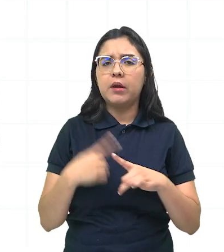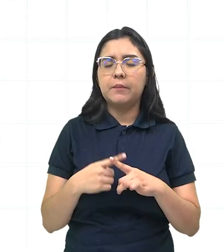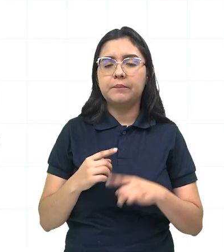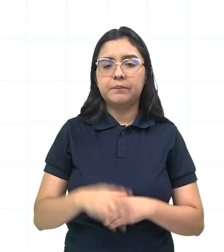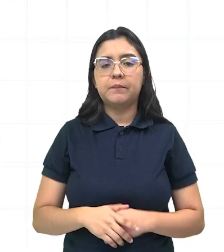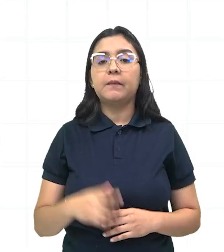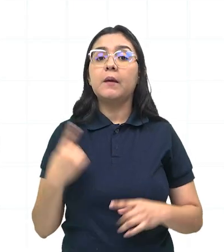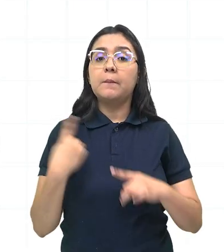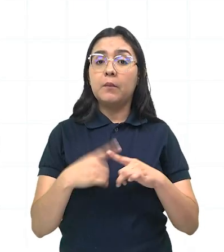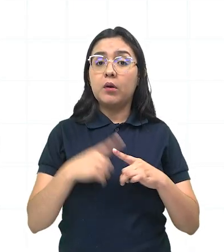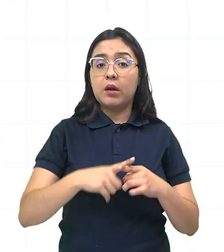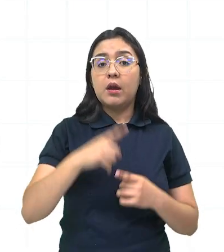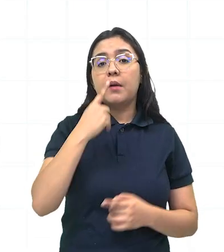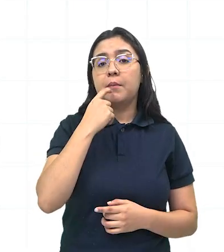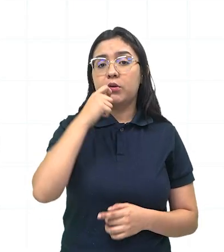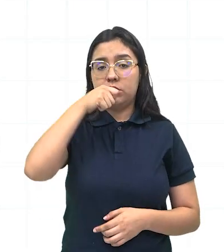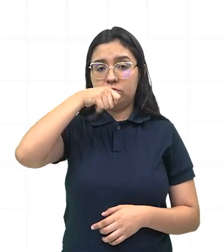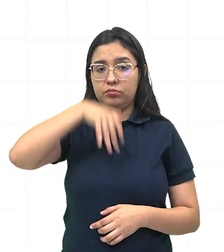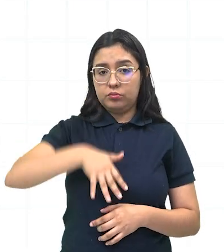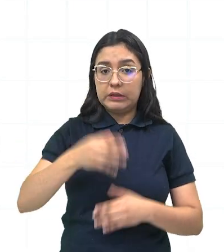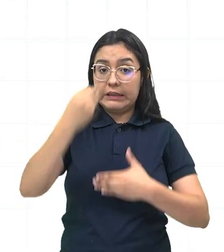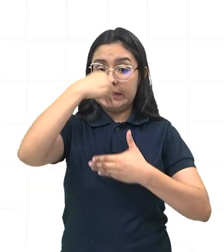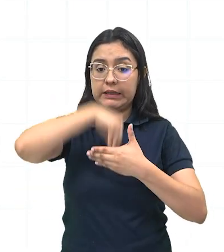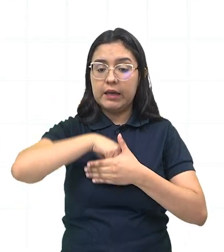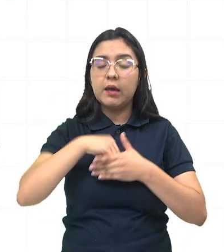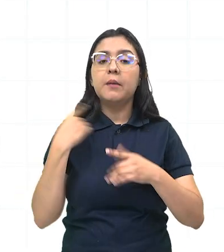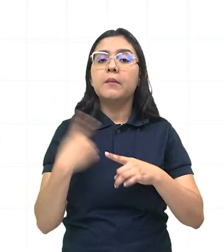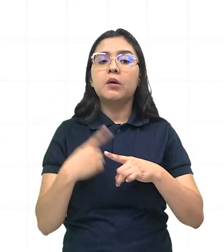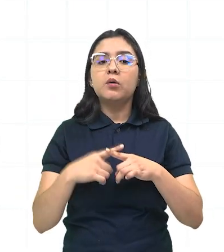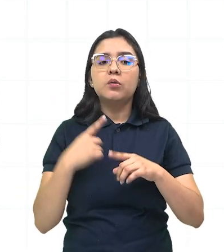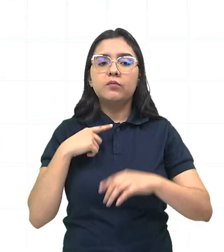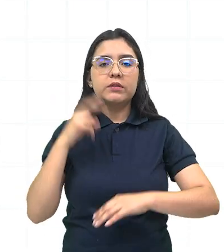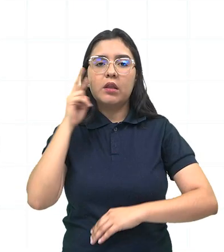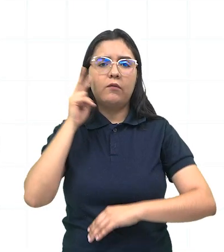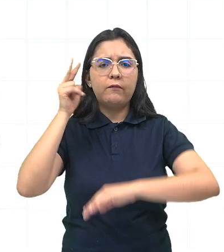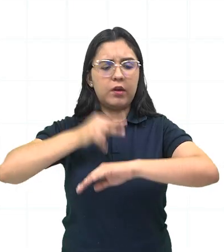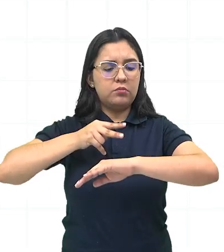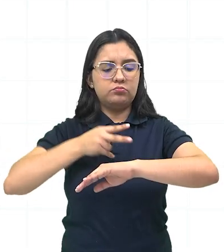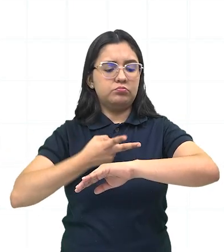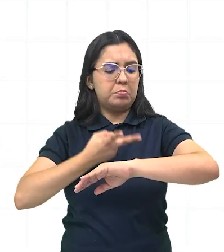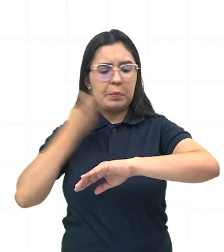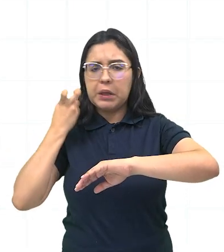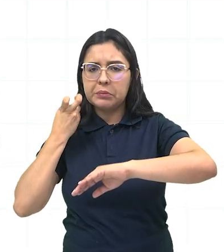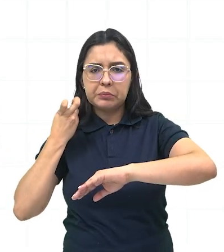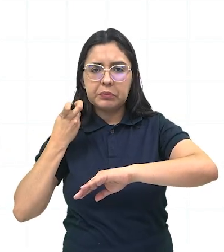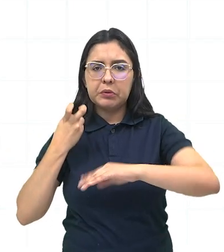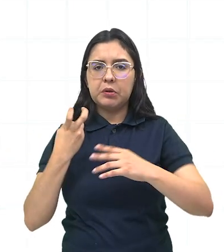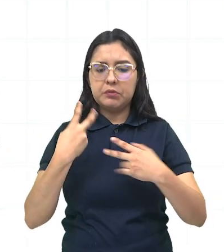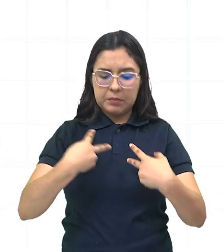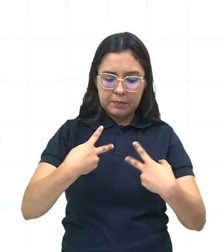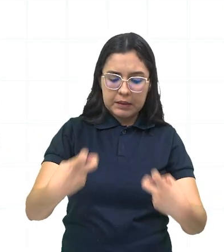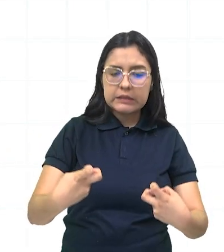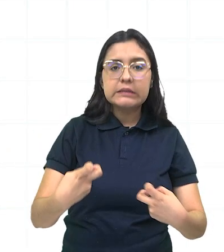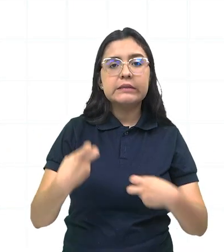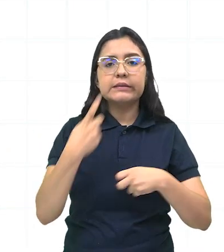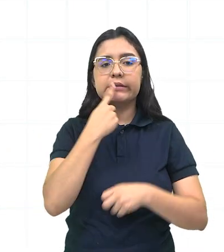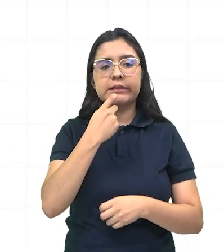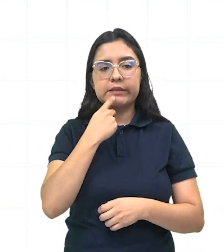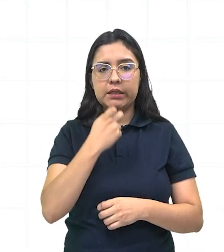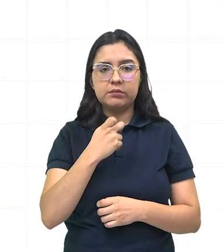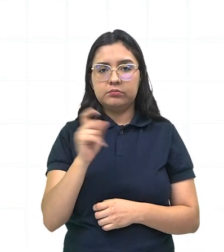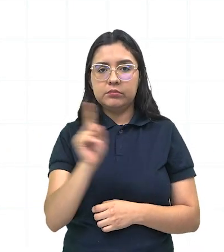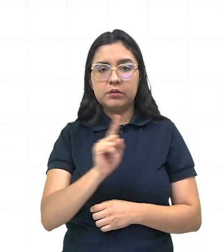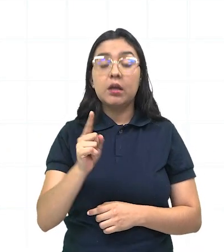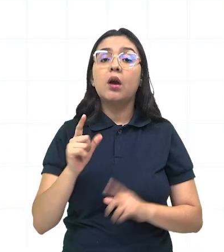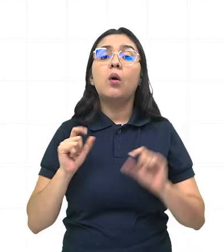Porque a hemorragia interna é aquela em que o sangue não é visível, ou seja, Todo o sangue